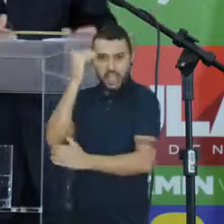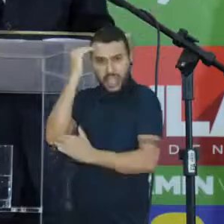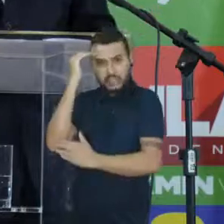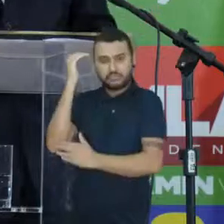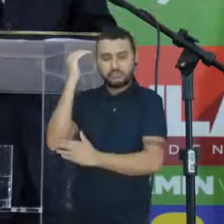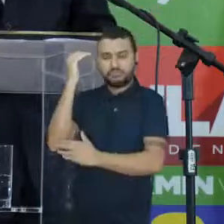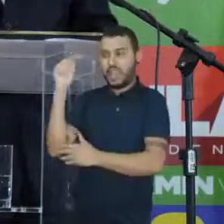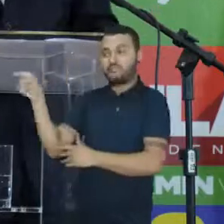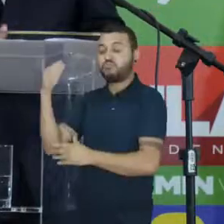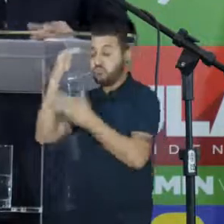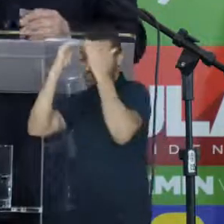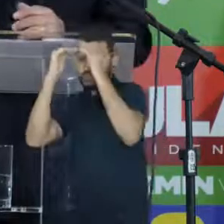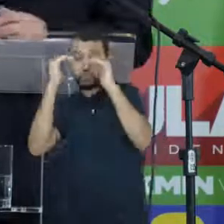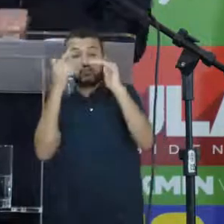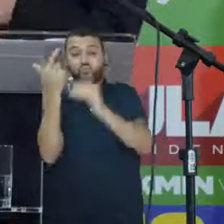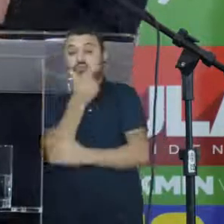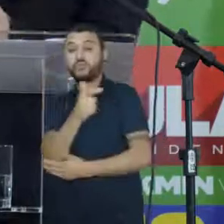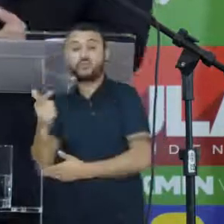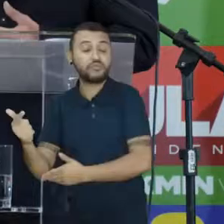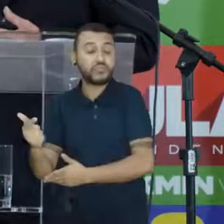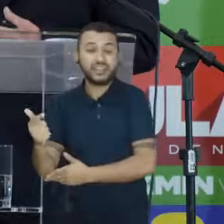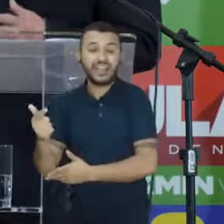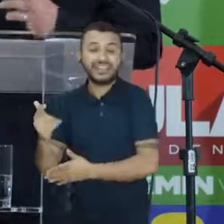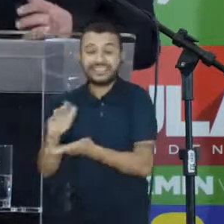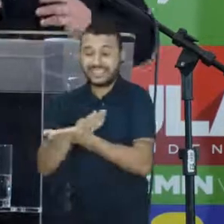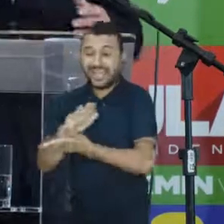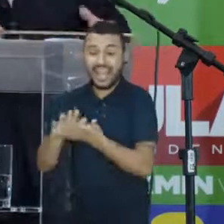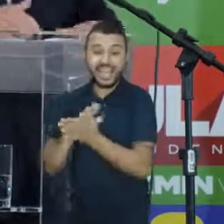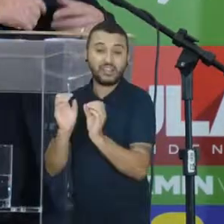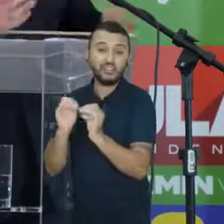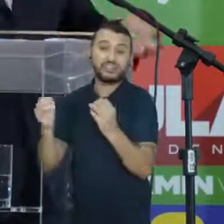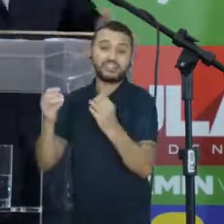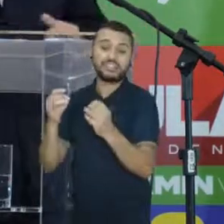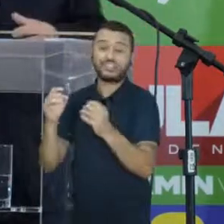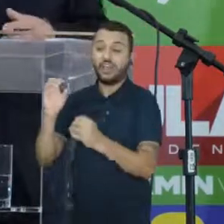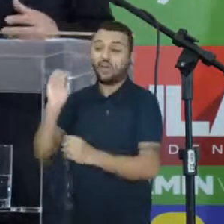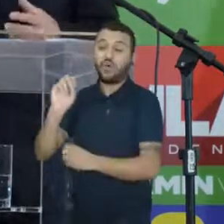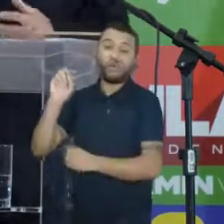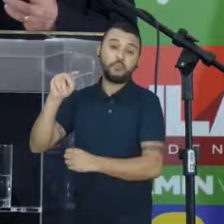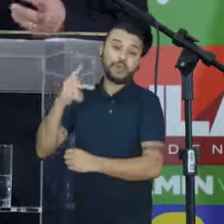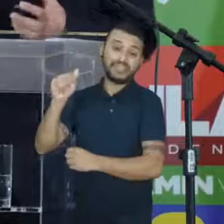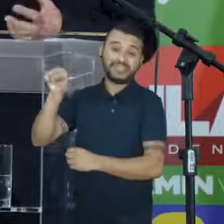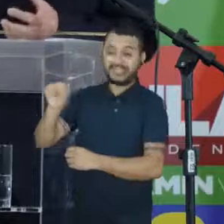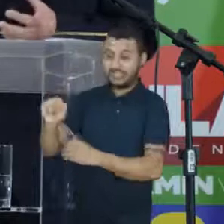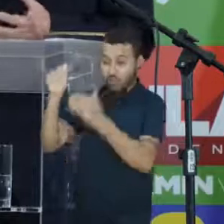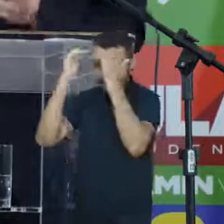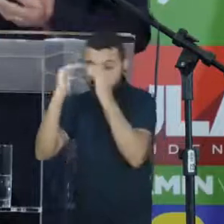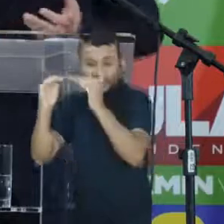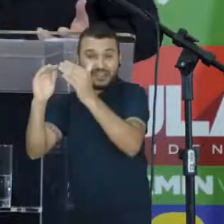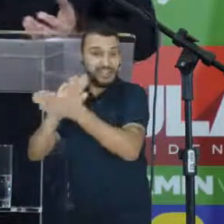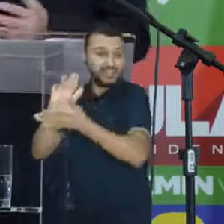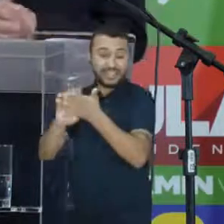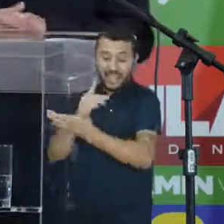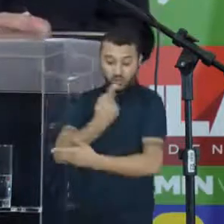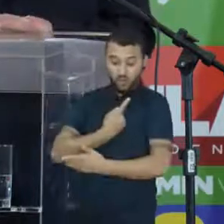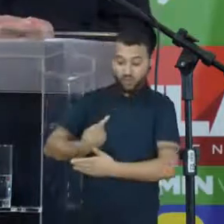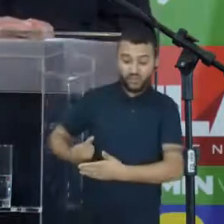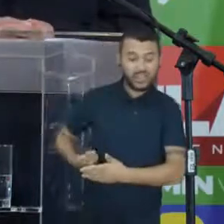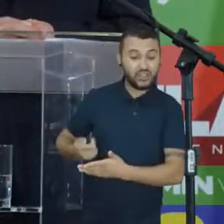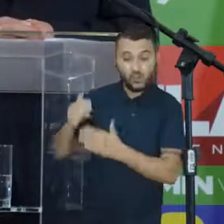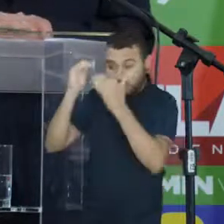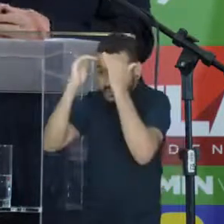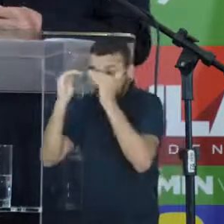Organização Mundial da Saúde, não respeitou os secretários de saúde, não respeitou os governadores, não respeitou a inteligência